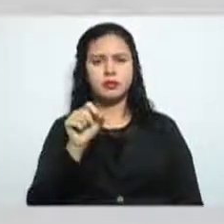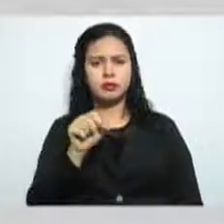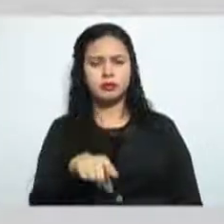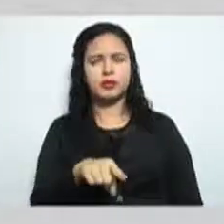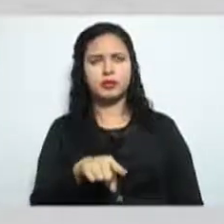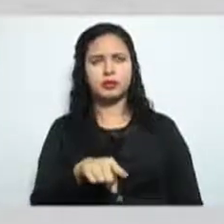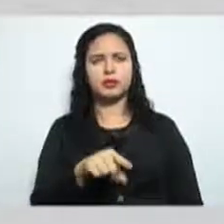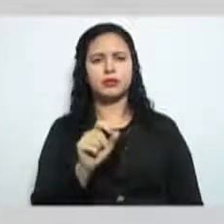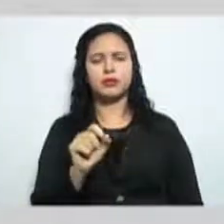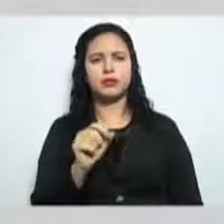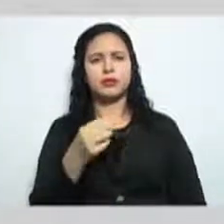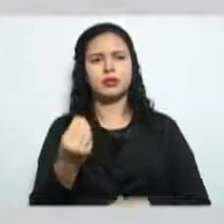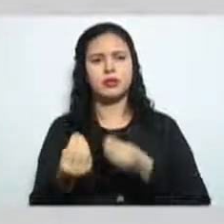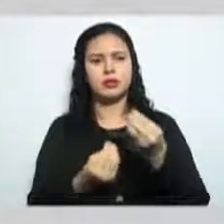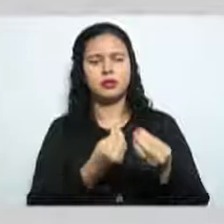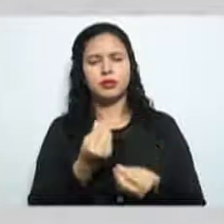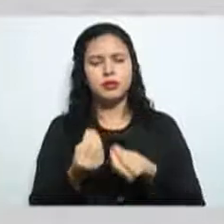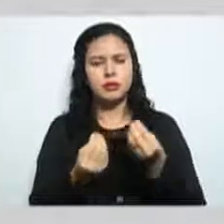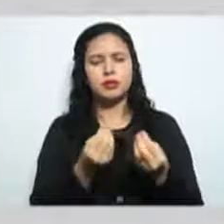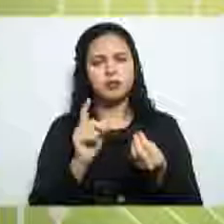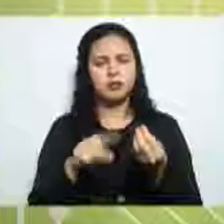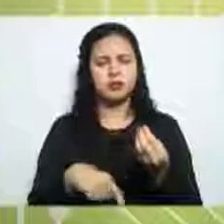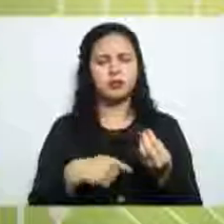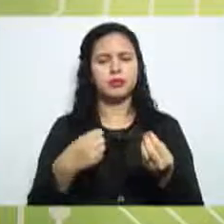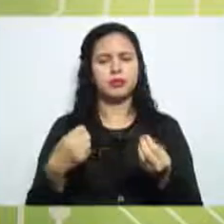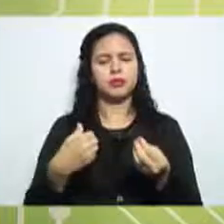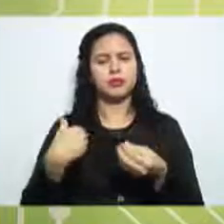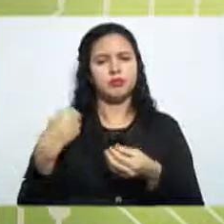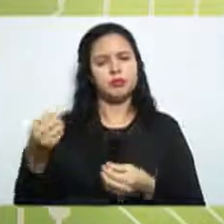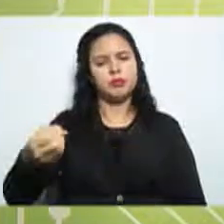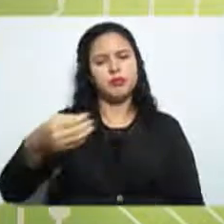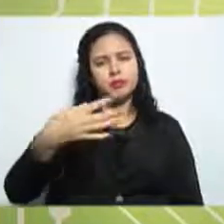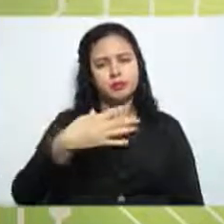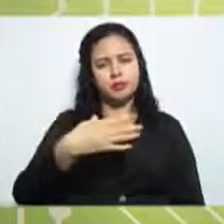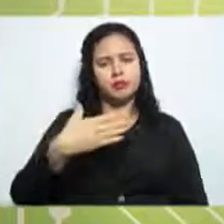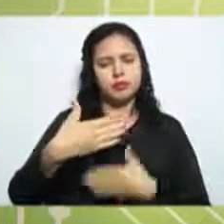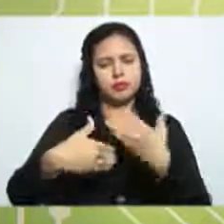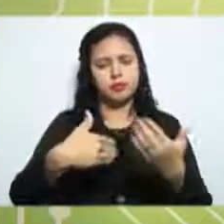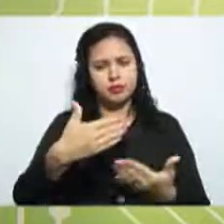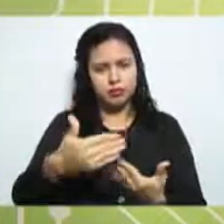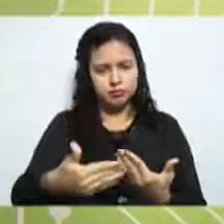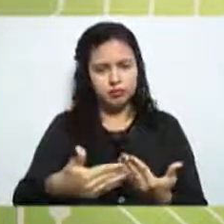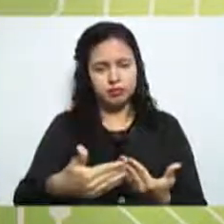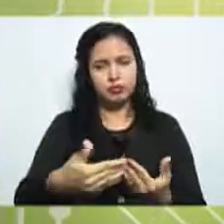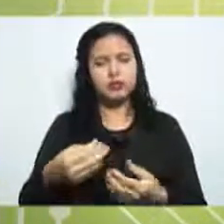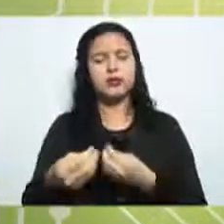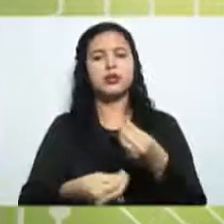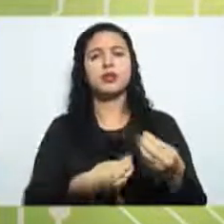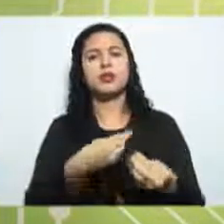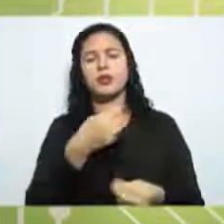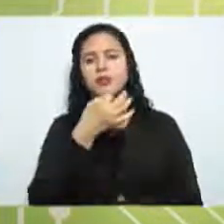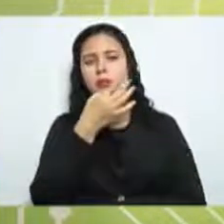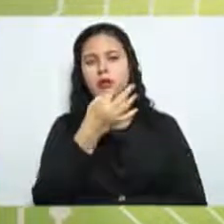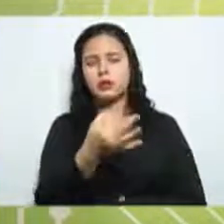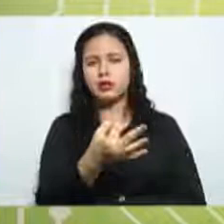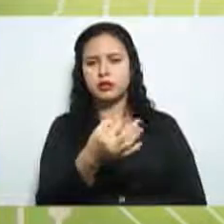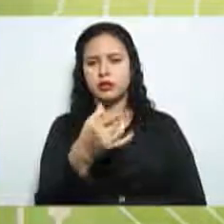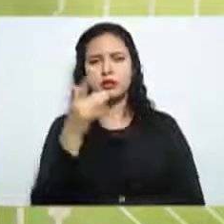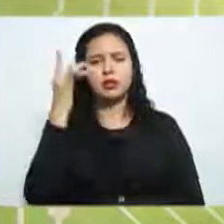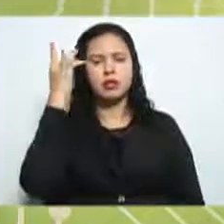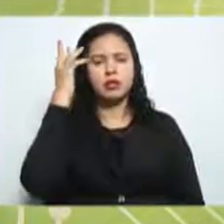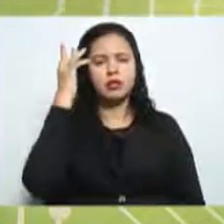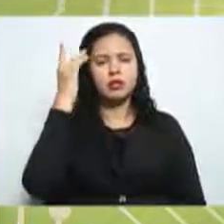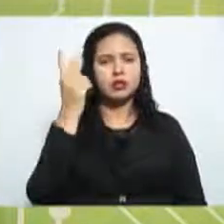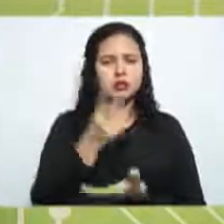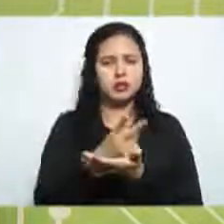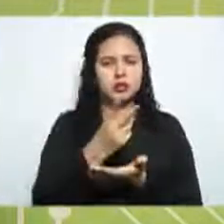você. Como ocorre a modernização do processo produtivo? Você tem alguma sugestão de como isso ocorre? Você acha que vai acontecer sempre